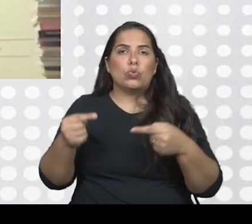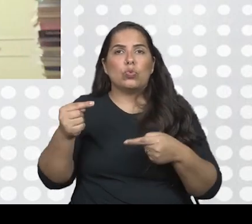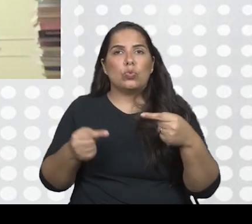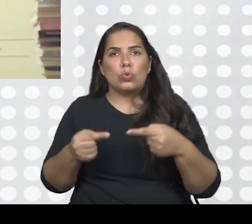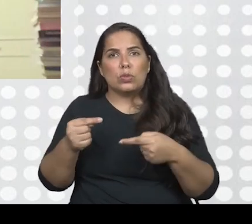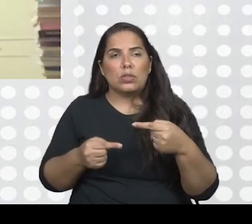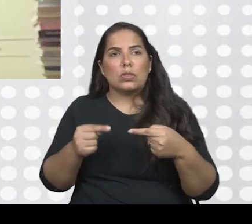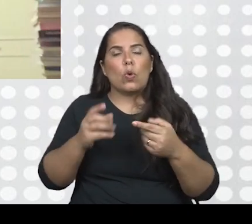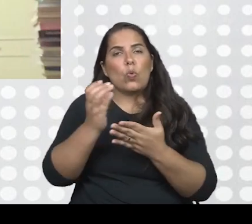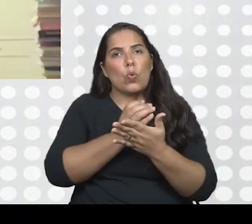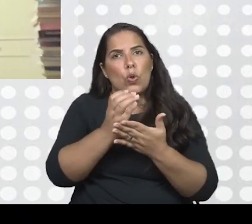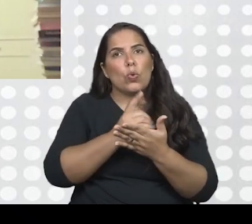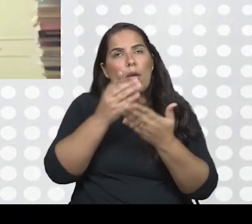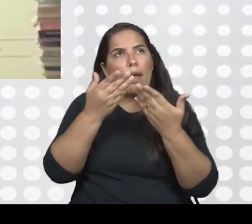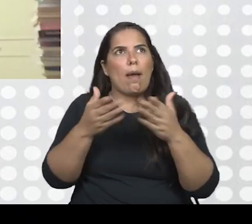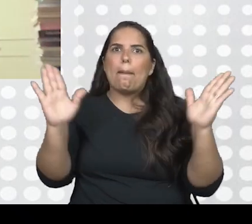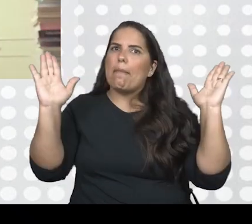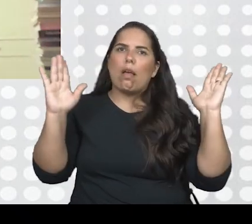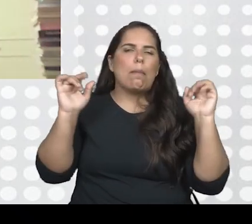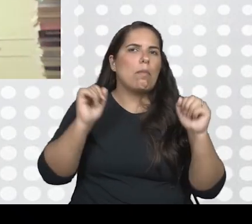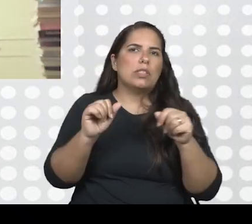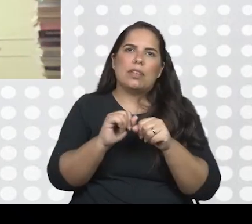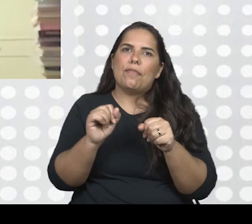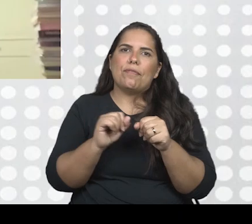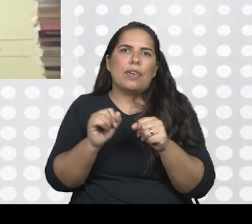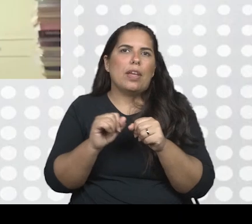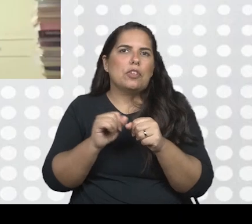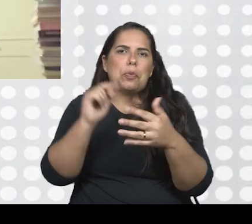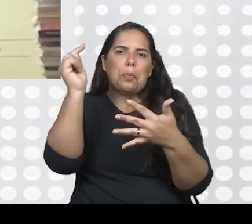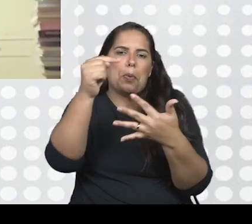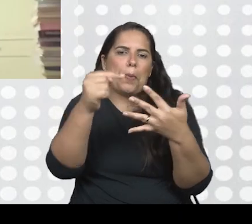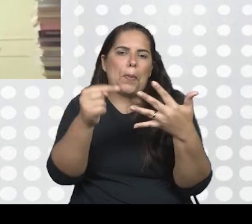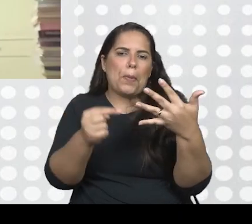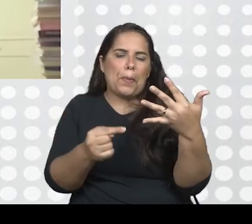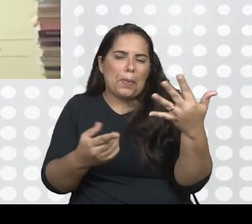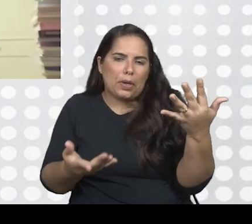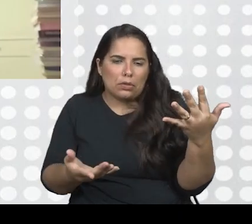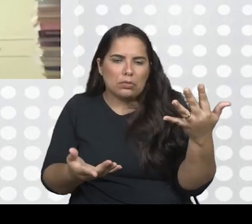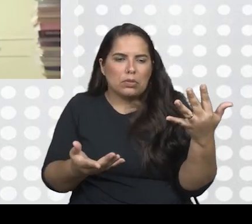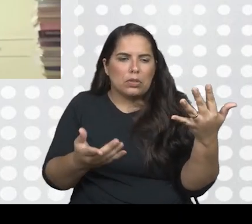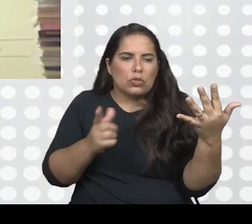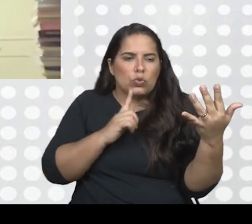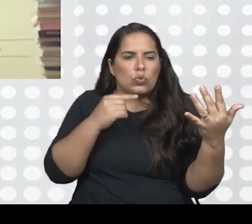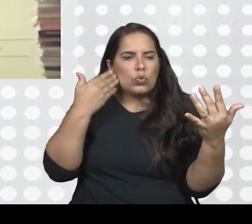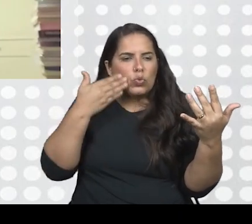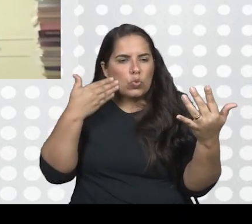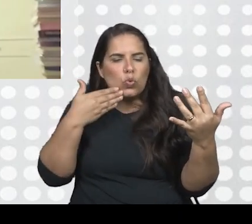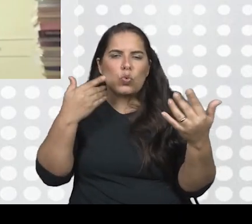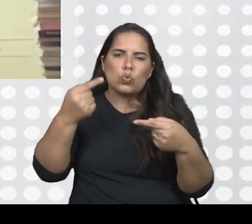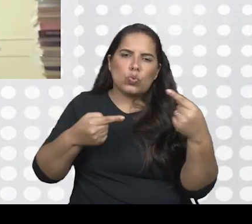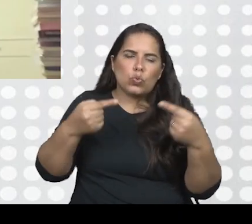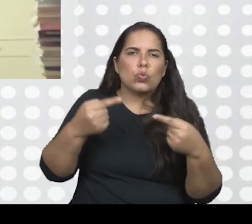discussão sobre currículo é bastante ampla e pode ser feita a partir de aspectos ou princípios ou